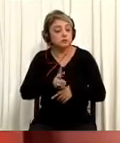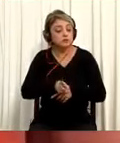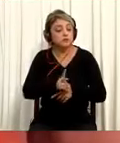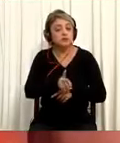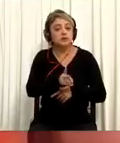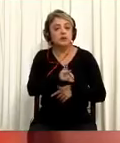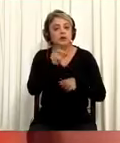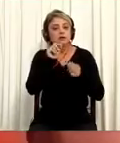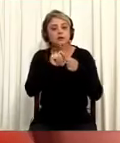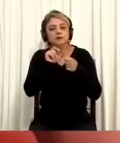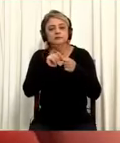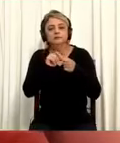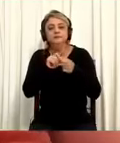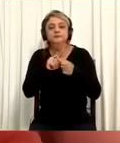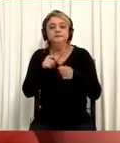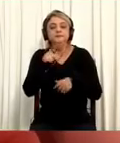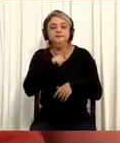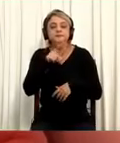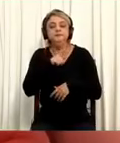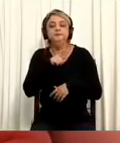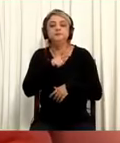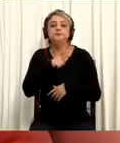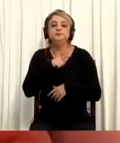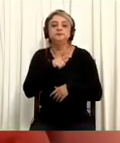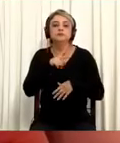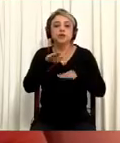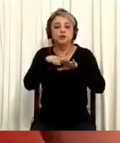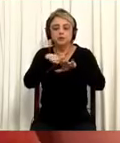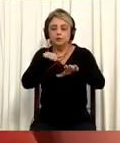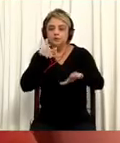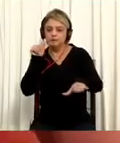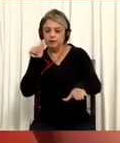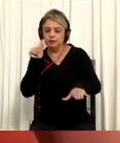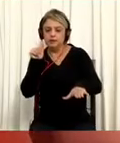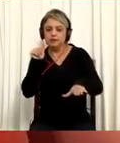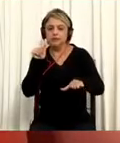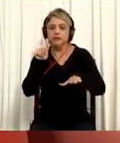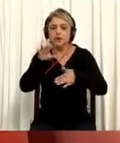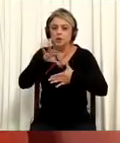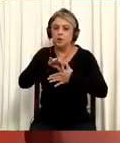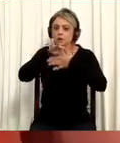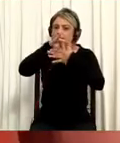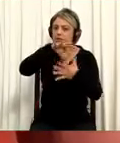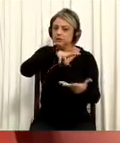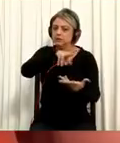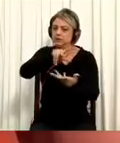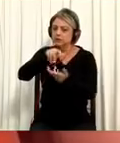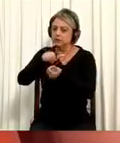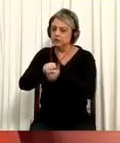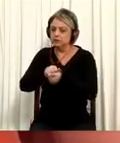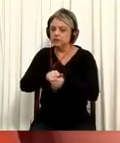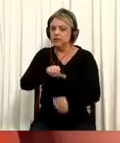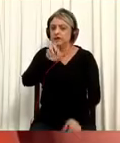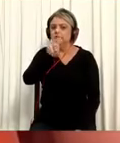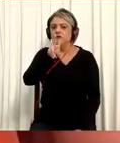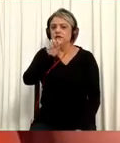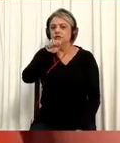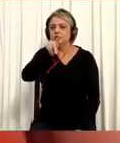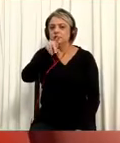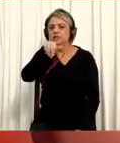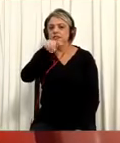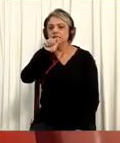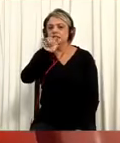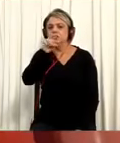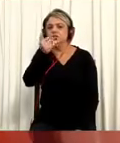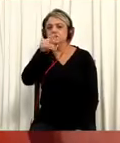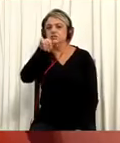continuar fazendo. Existe um movimento, uma liderança mundial que é a Vandana Shiva. E